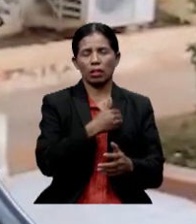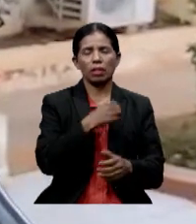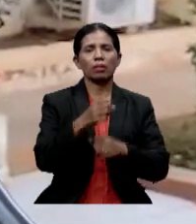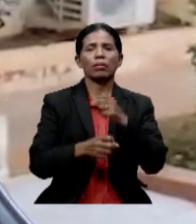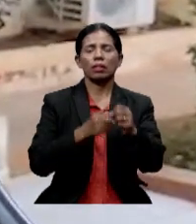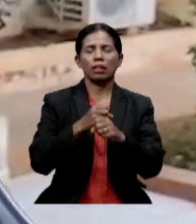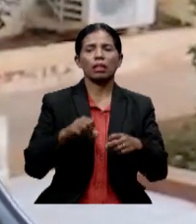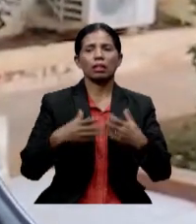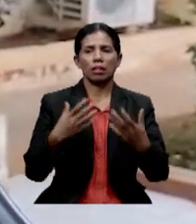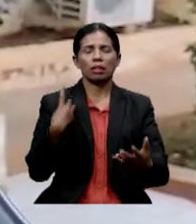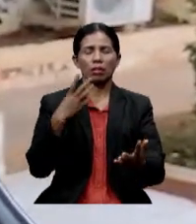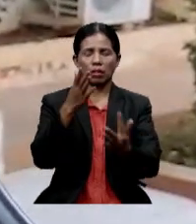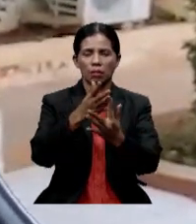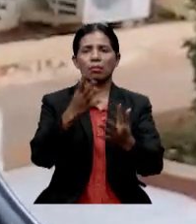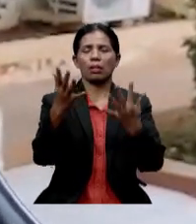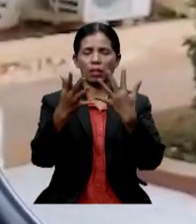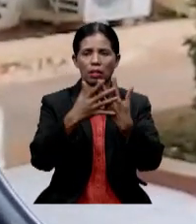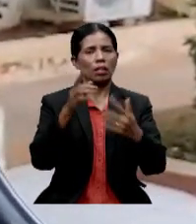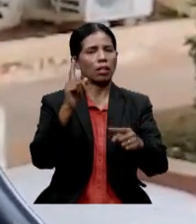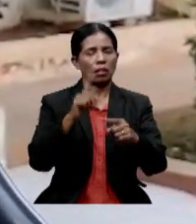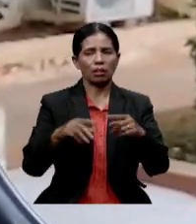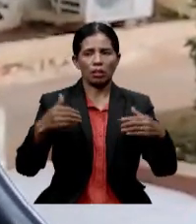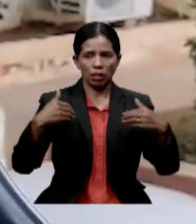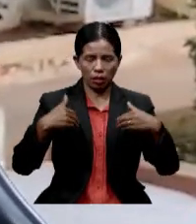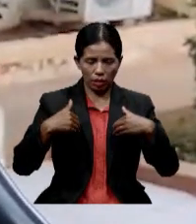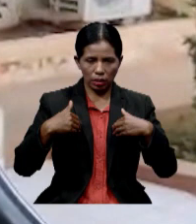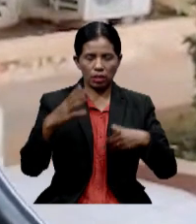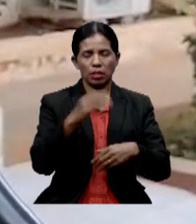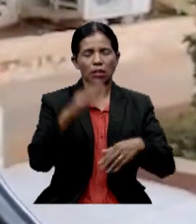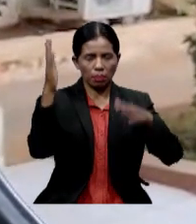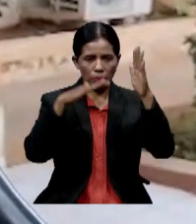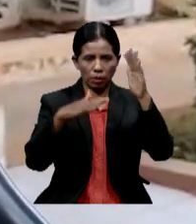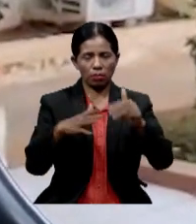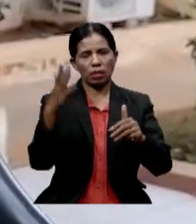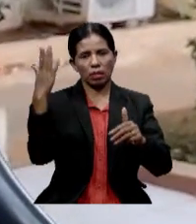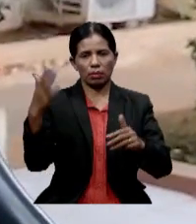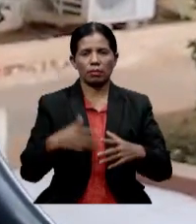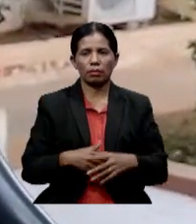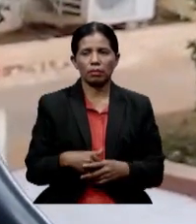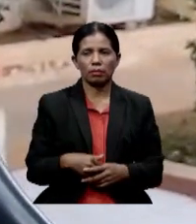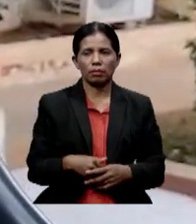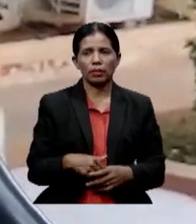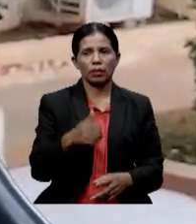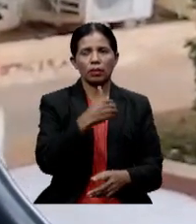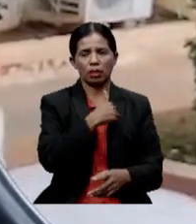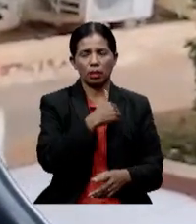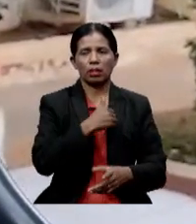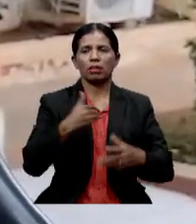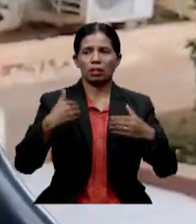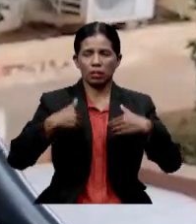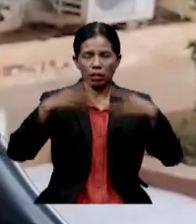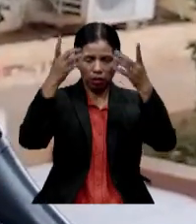ida ne halo prevenção de la bela ramoso tão conflito e patinaba. Sidau que a